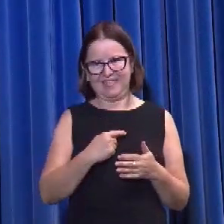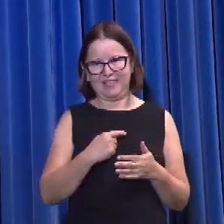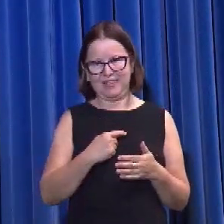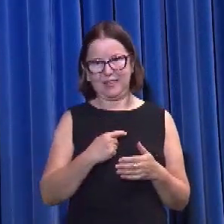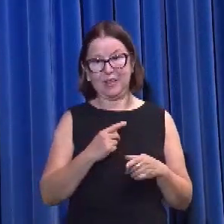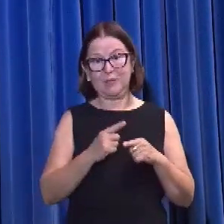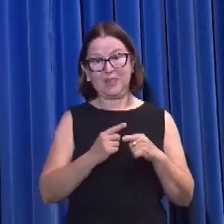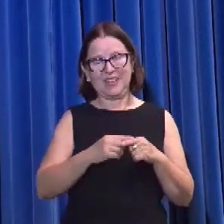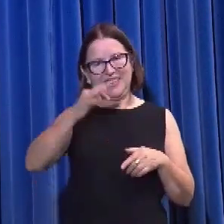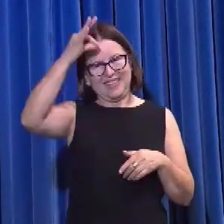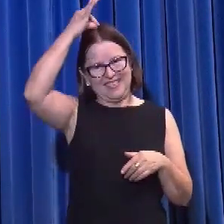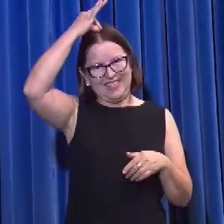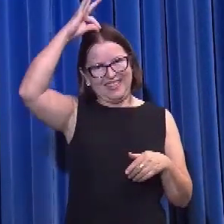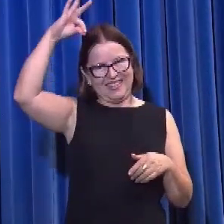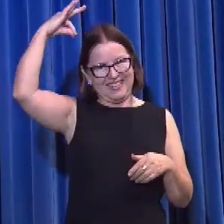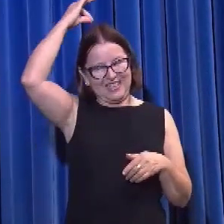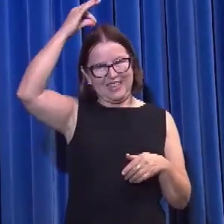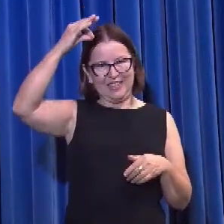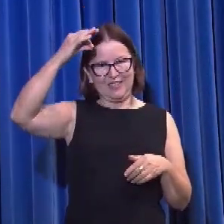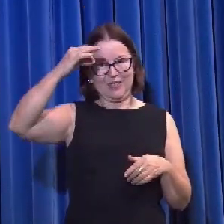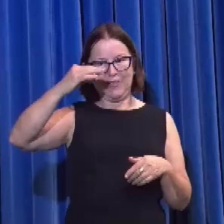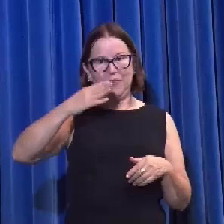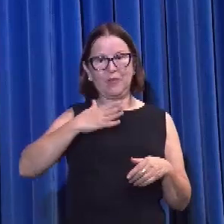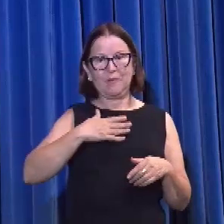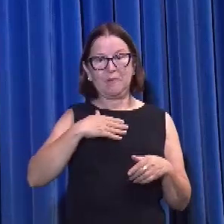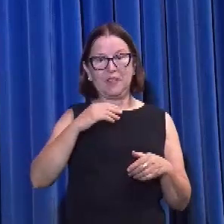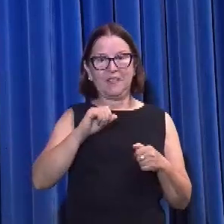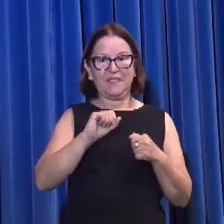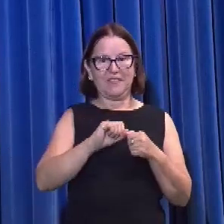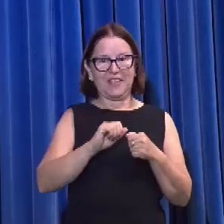Porque o Espírito Santo me convenceu do pecado.